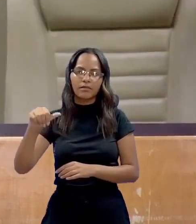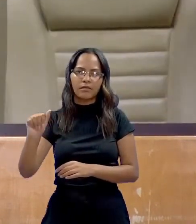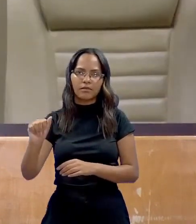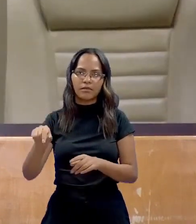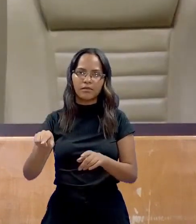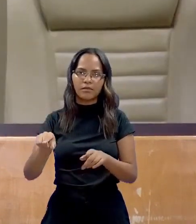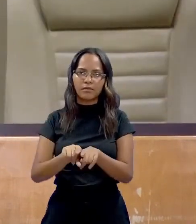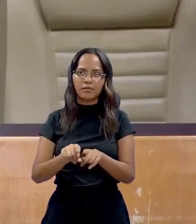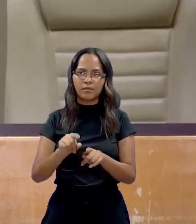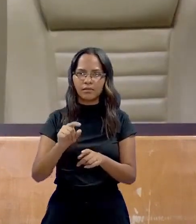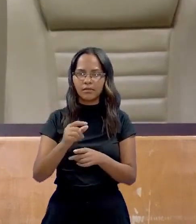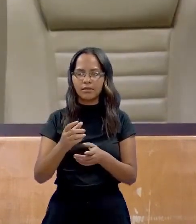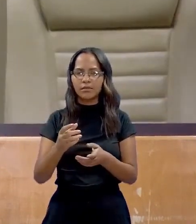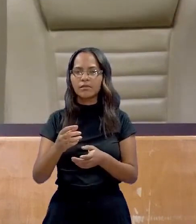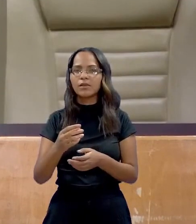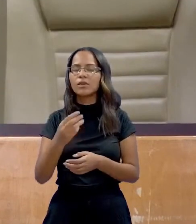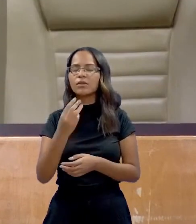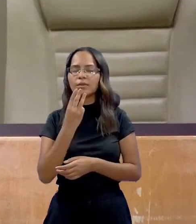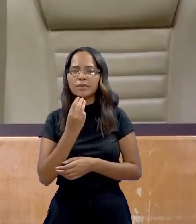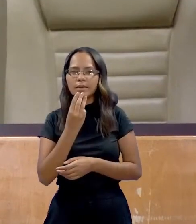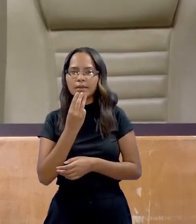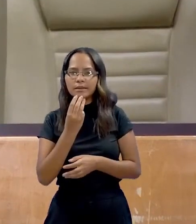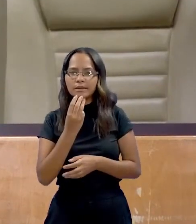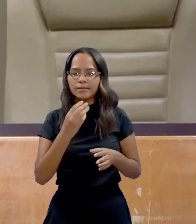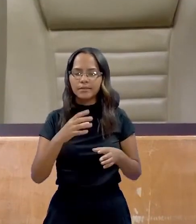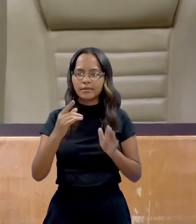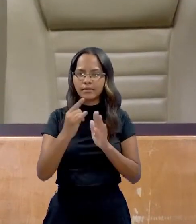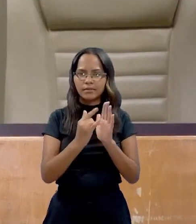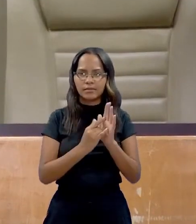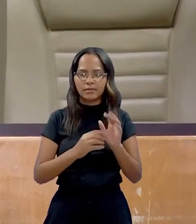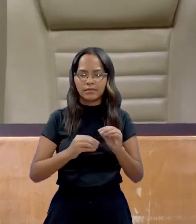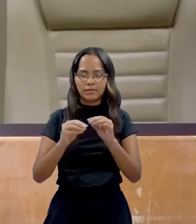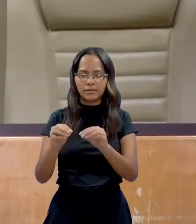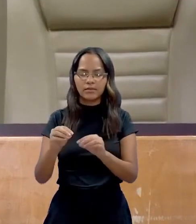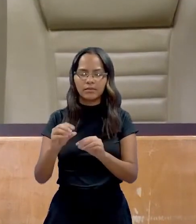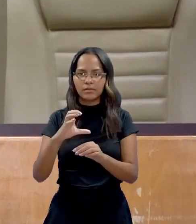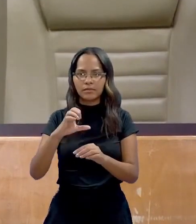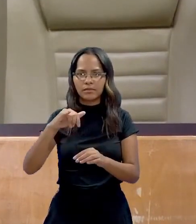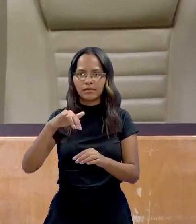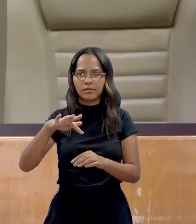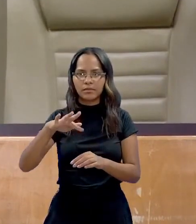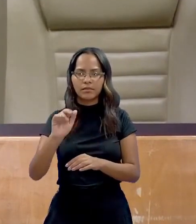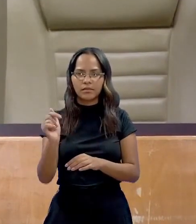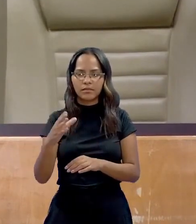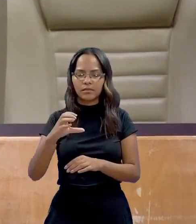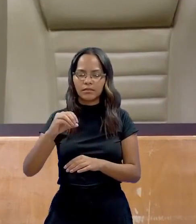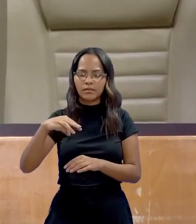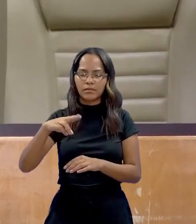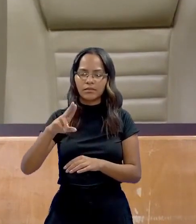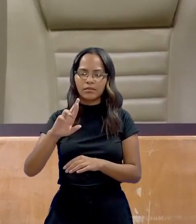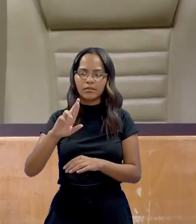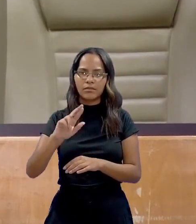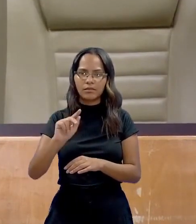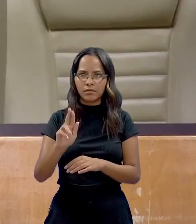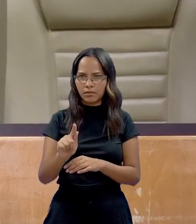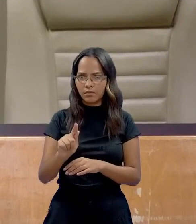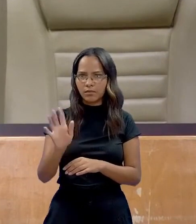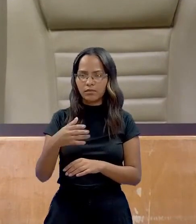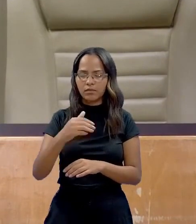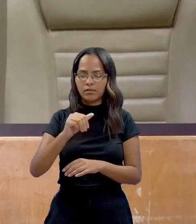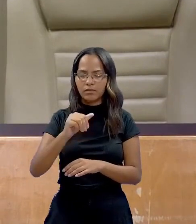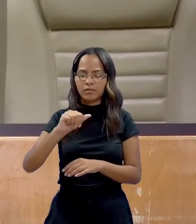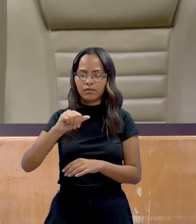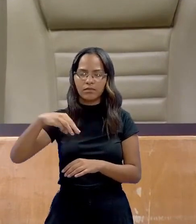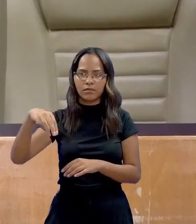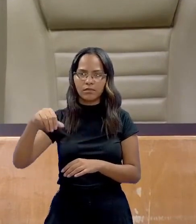solene. William Veloso, requerimentos endereçados CEINFRA, COMURG, SMM e AMA, e a CEPLAN e a